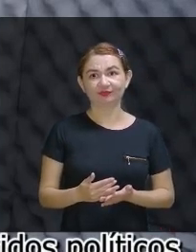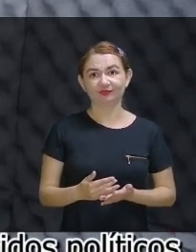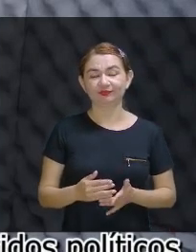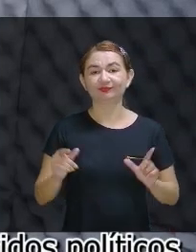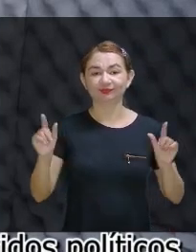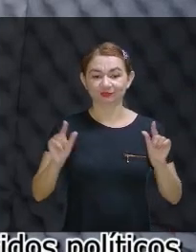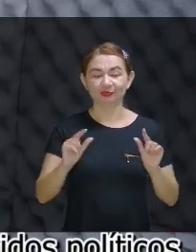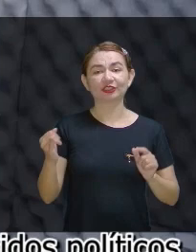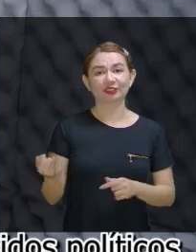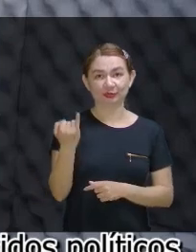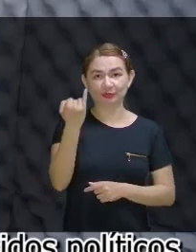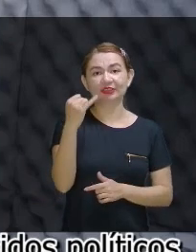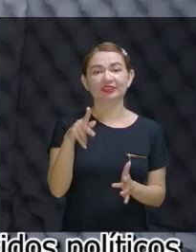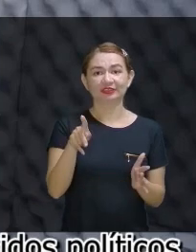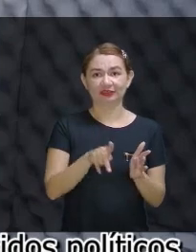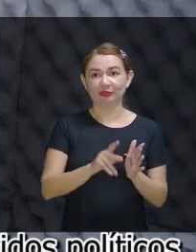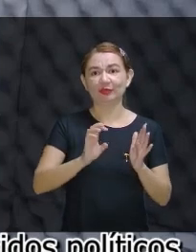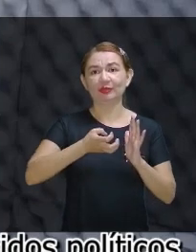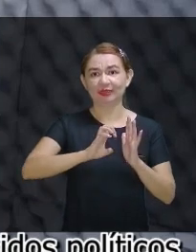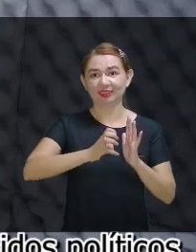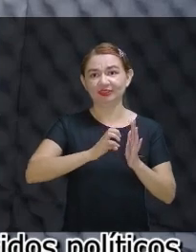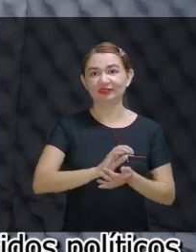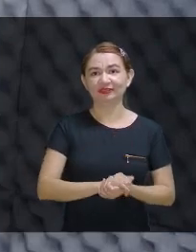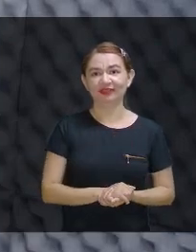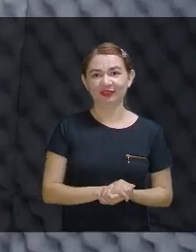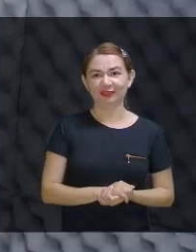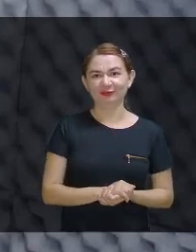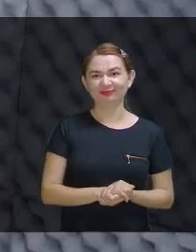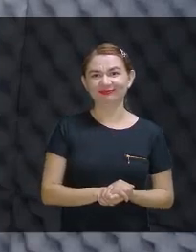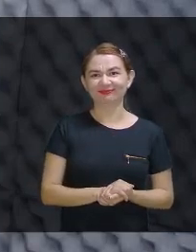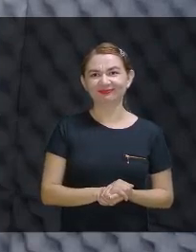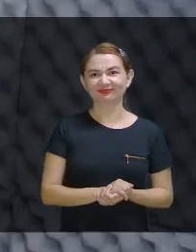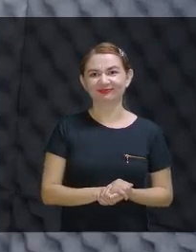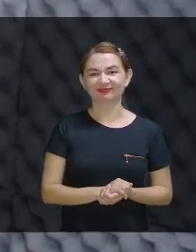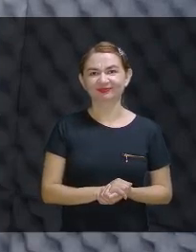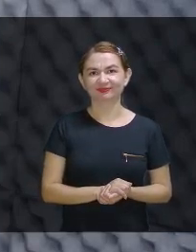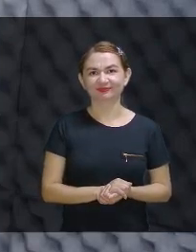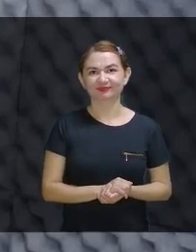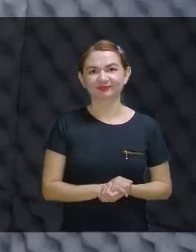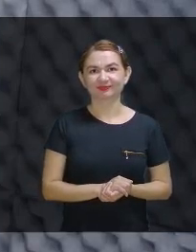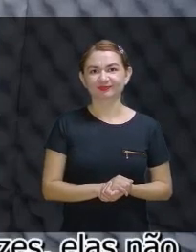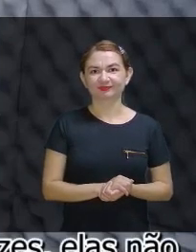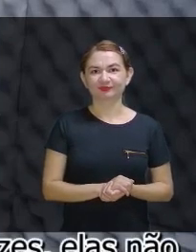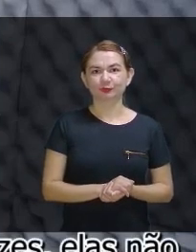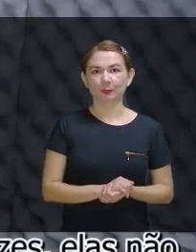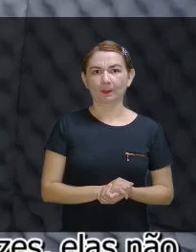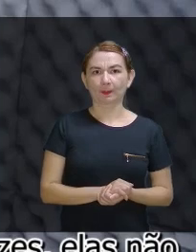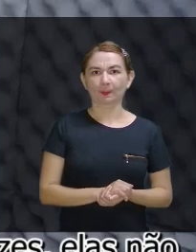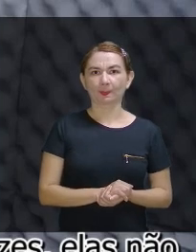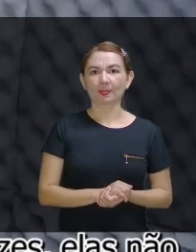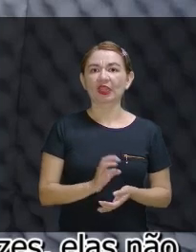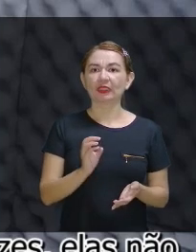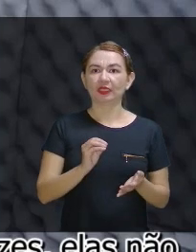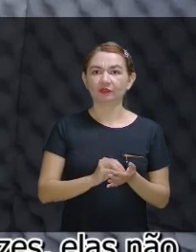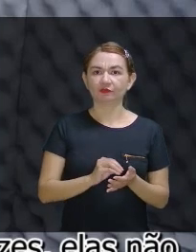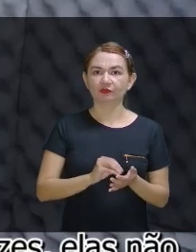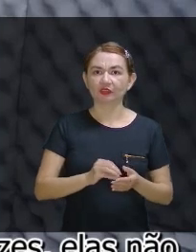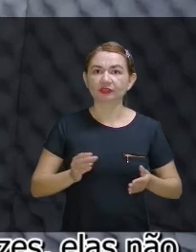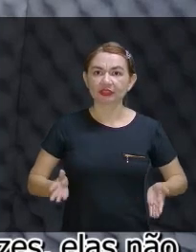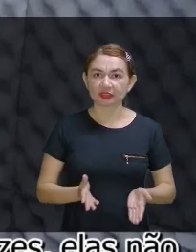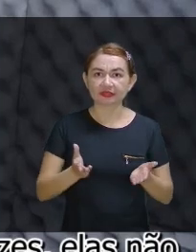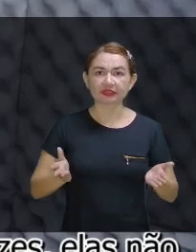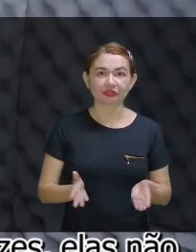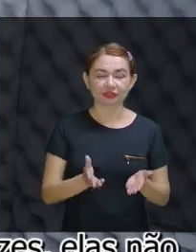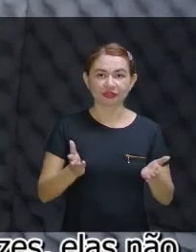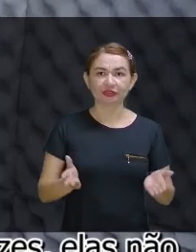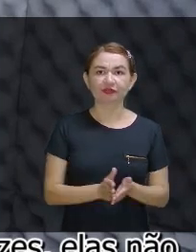valorização dos próprios partidos políticos nas candidaturas femininas. A falta de incentivo também